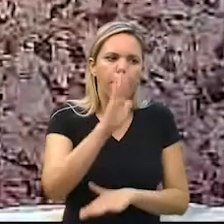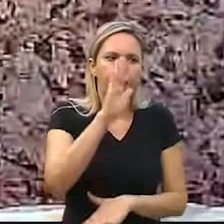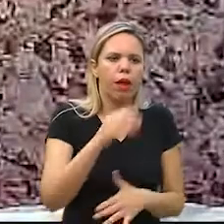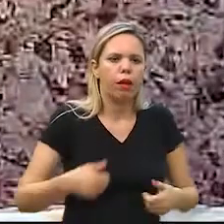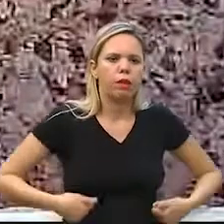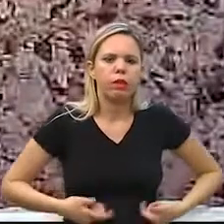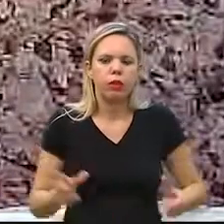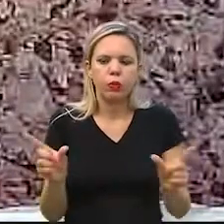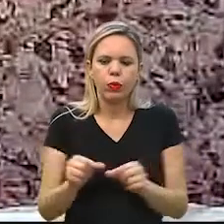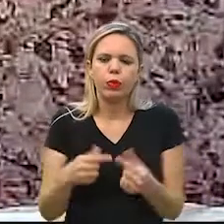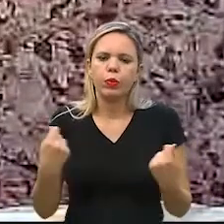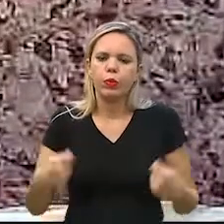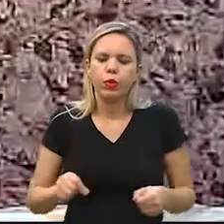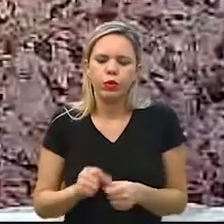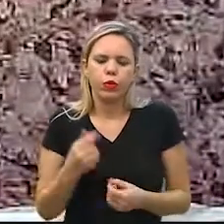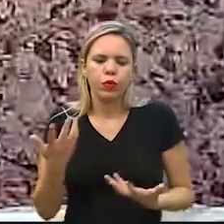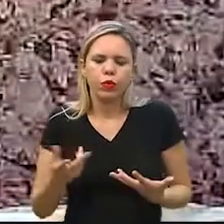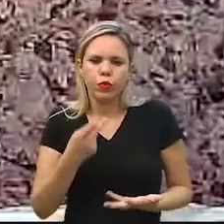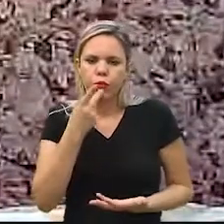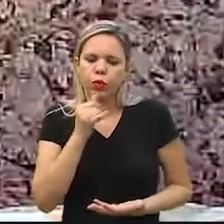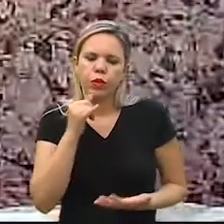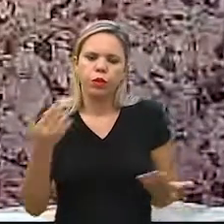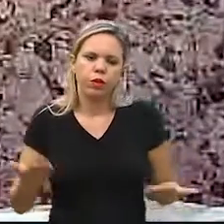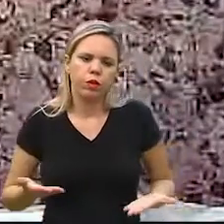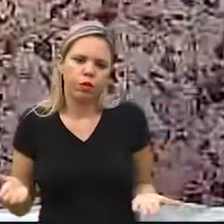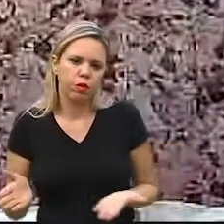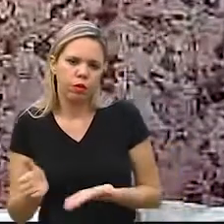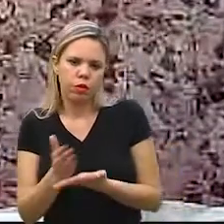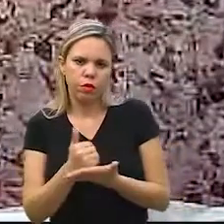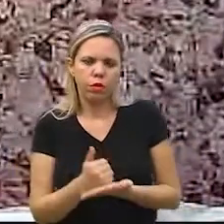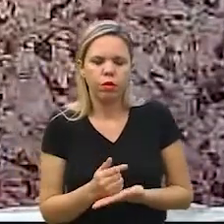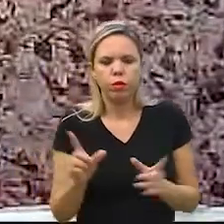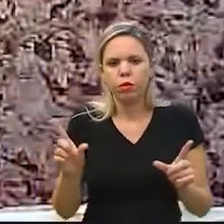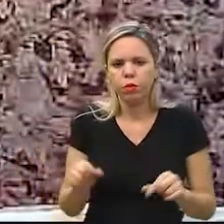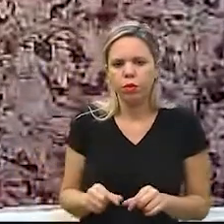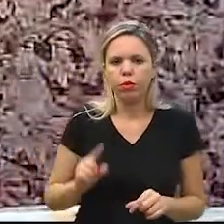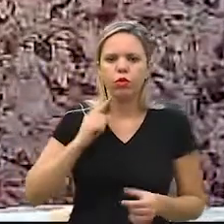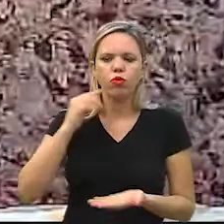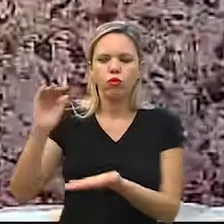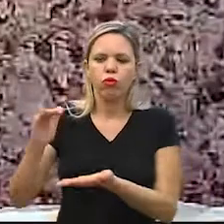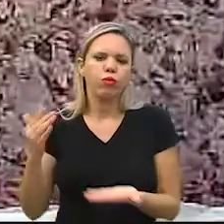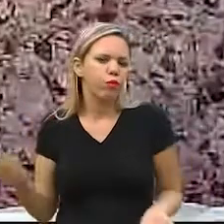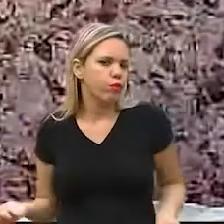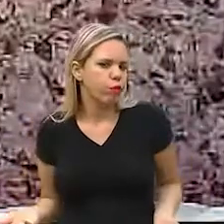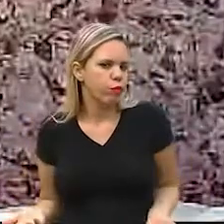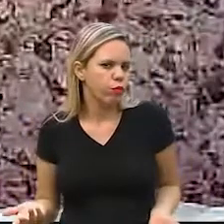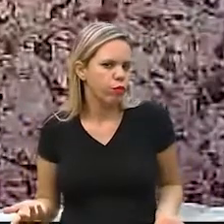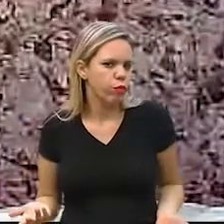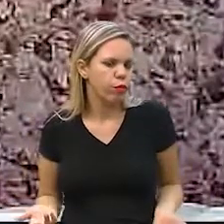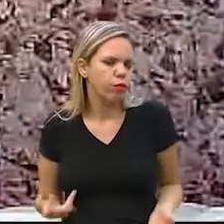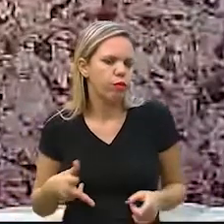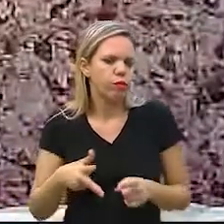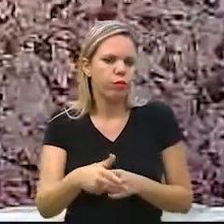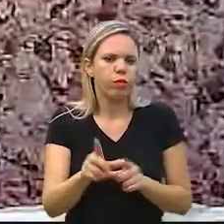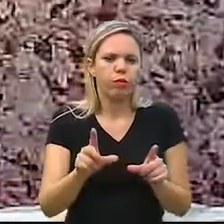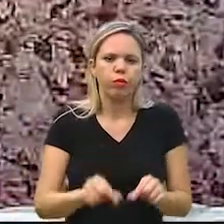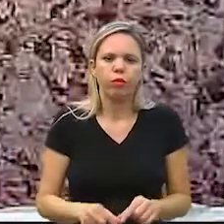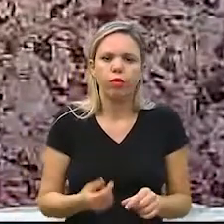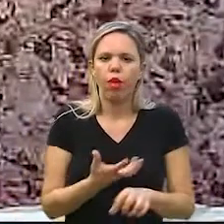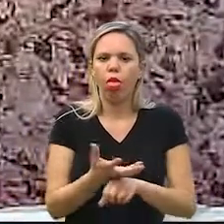gasto. Então, e como você fala, agora eu vou recolher menos lixo, eu vou cortar